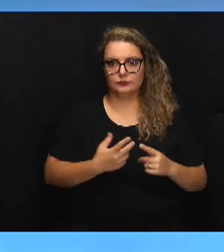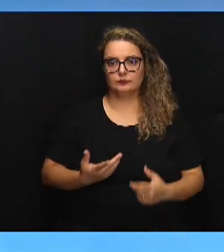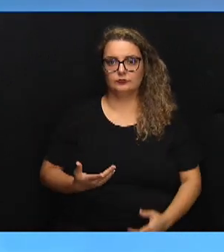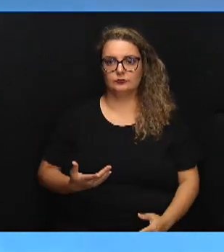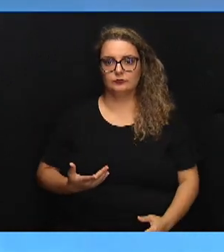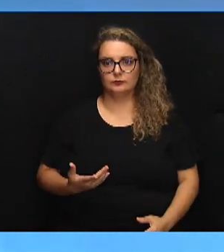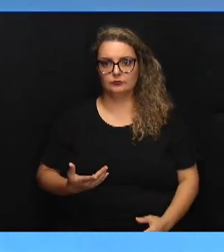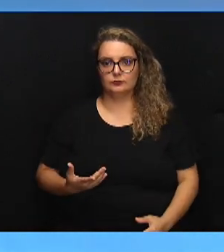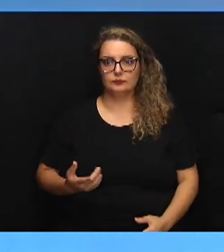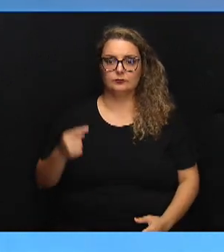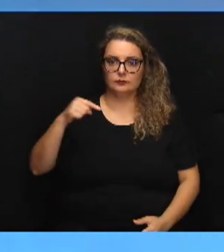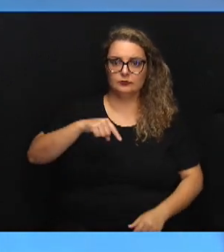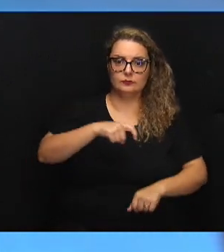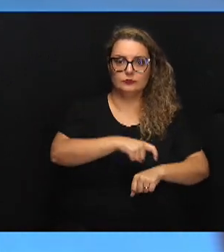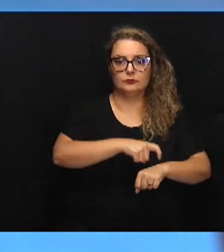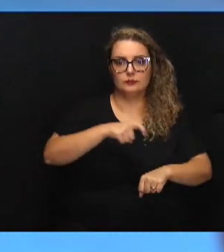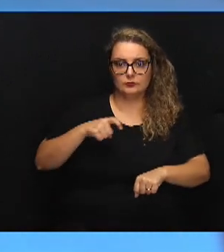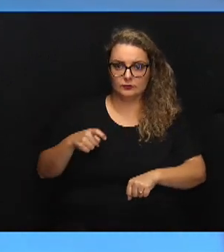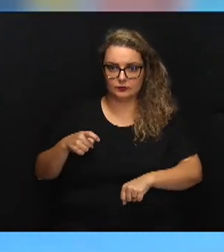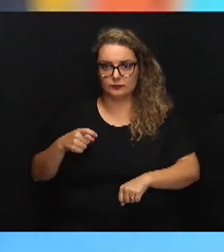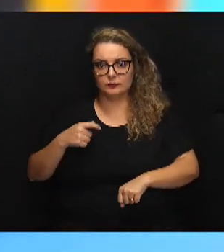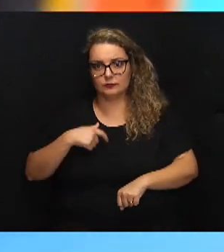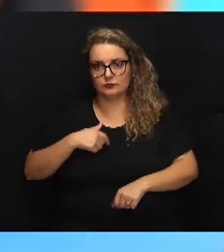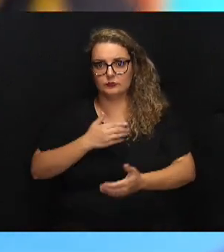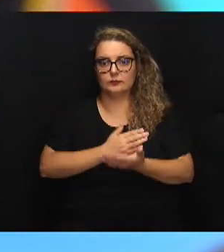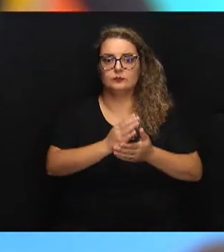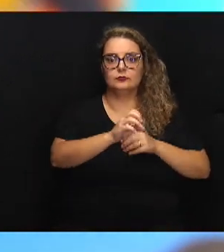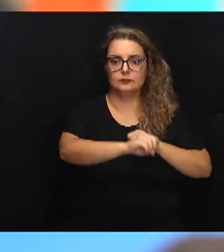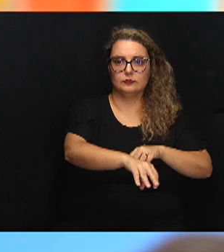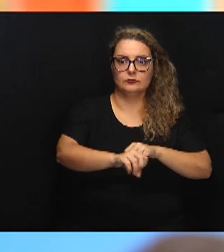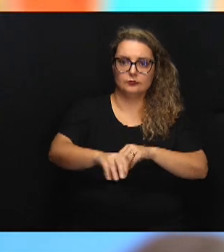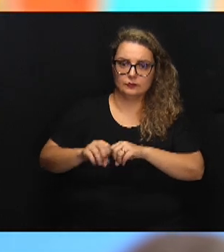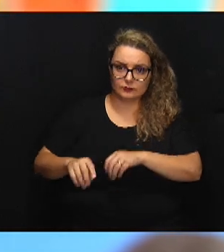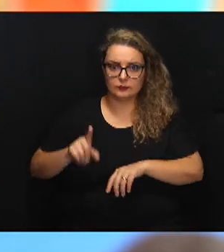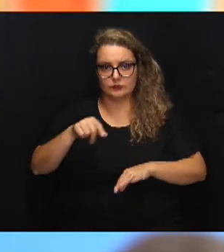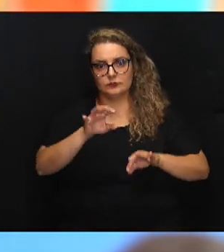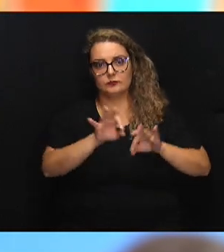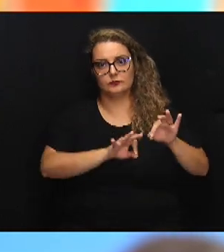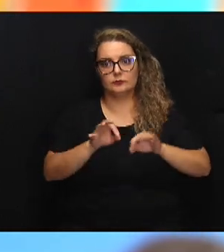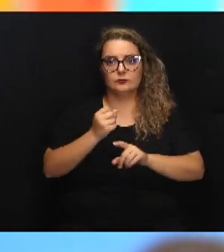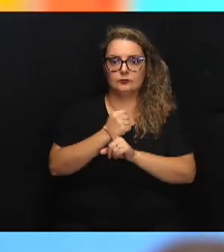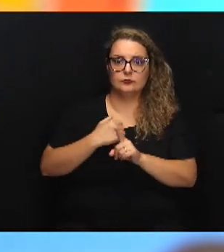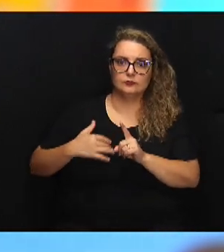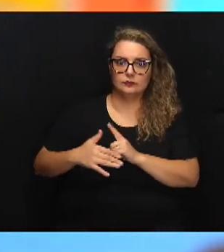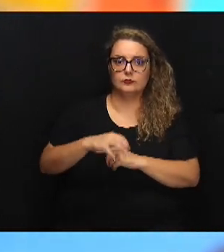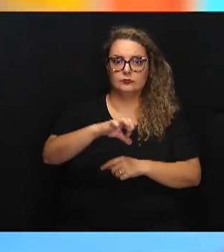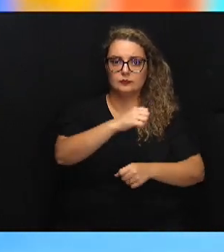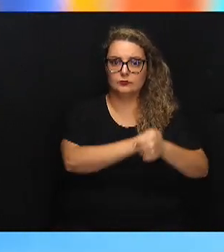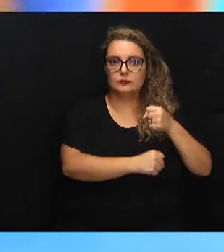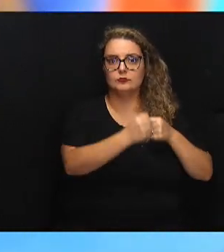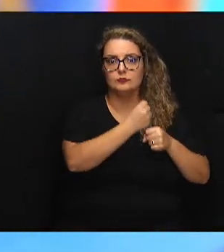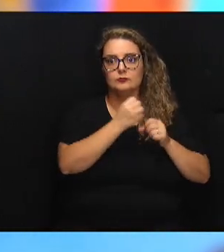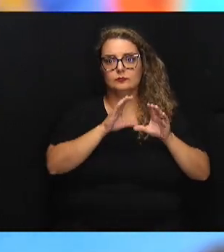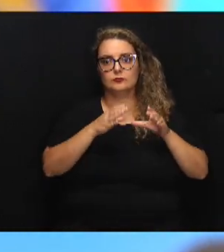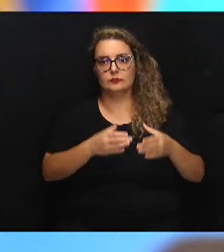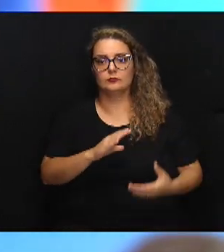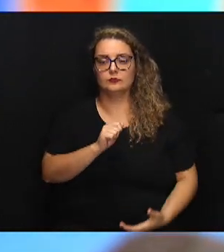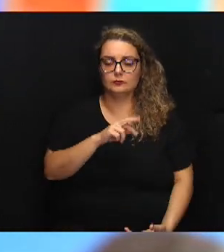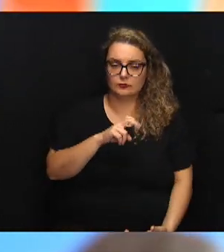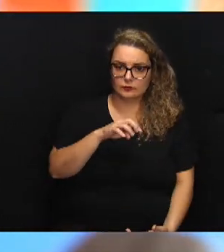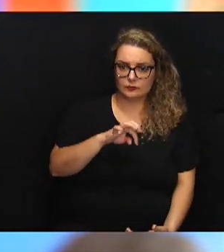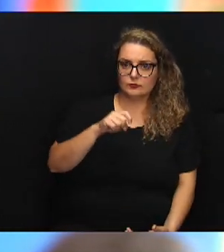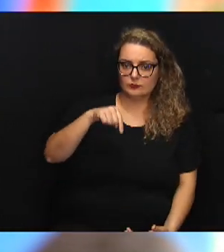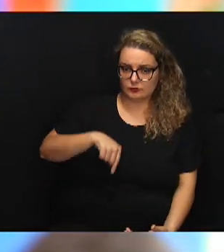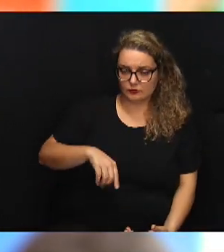mas aí nesse momento onde eu comecei a dar aula foi justamente no projeto social. Há 9 anos, numa comunidade carente aqui de